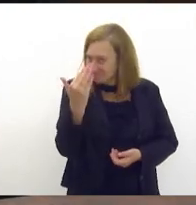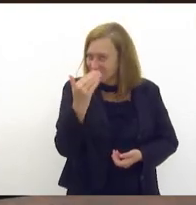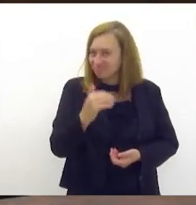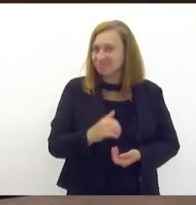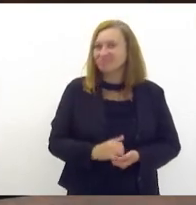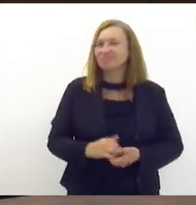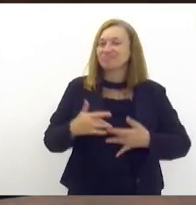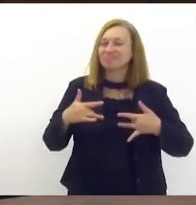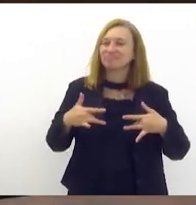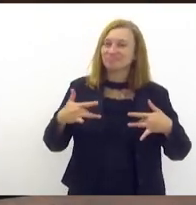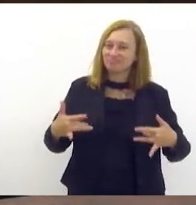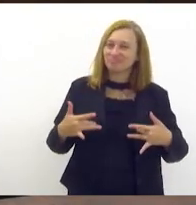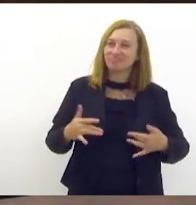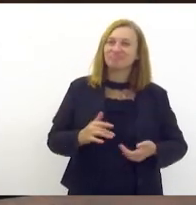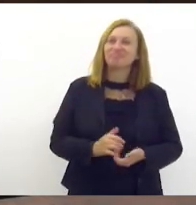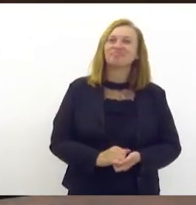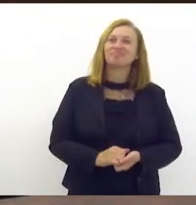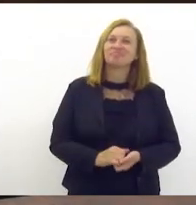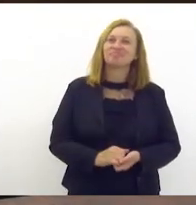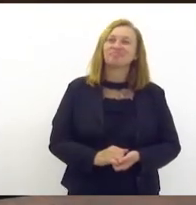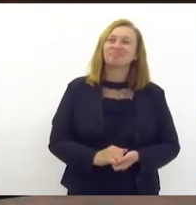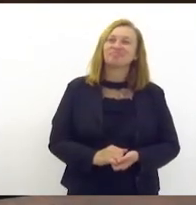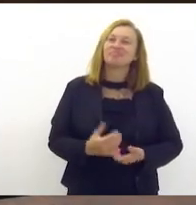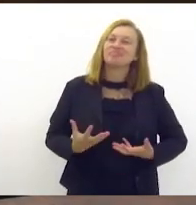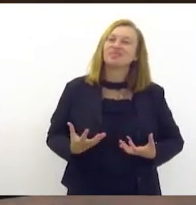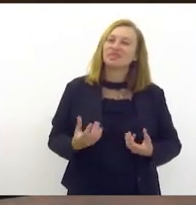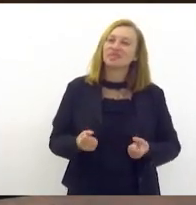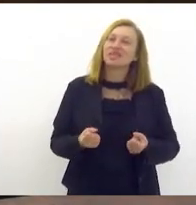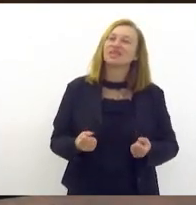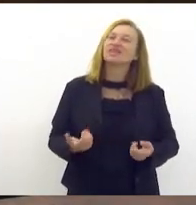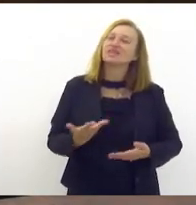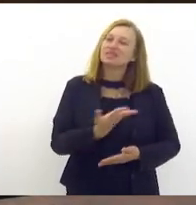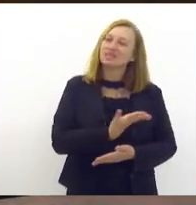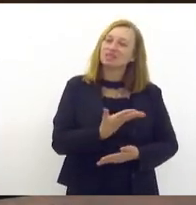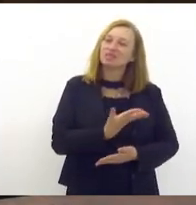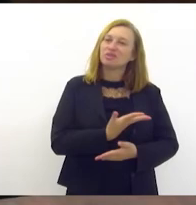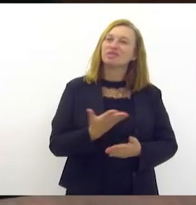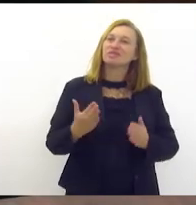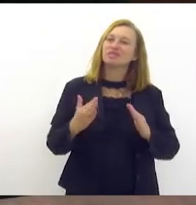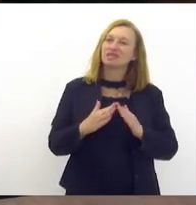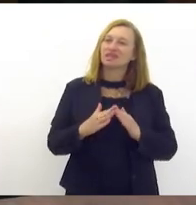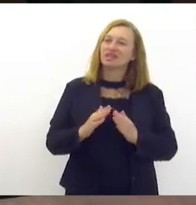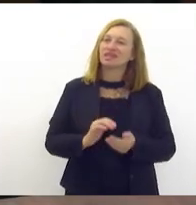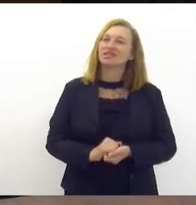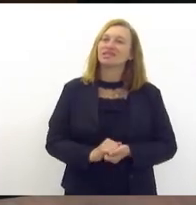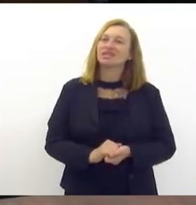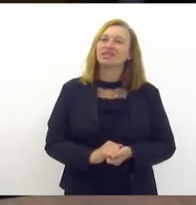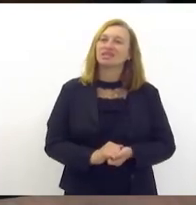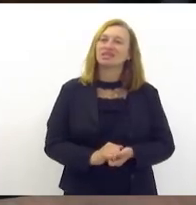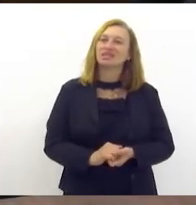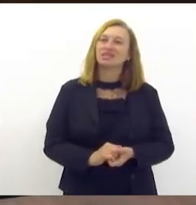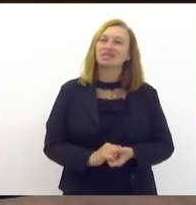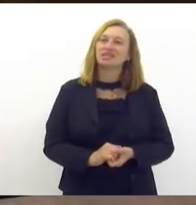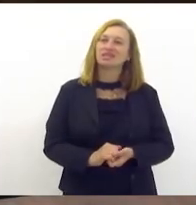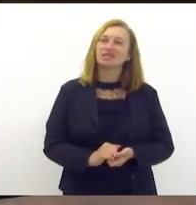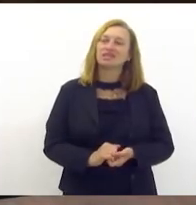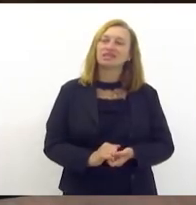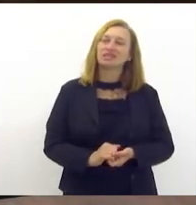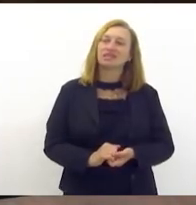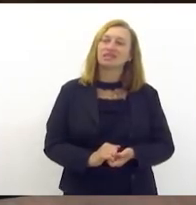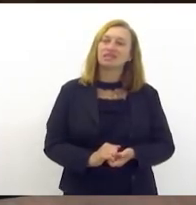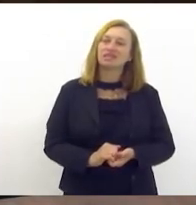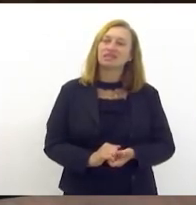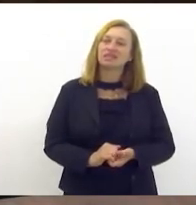agradecer a solidariedade recebida por parte dos colegas desta casa ao